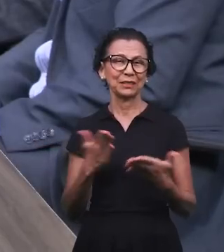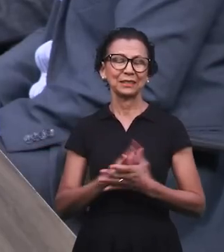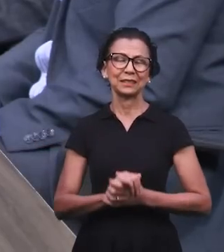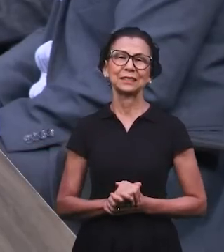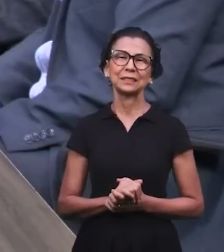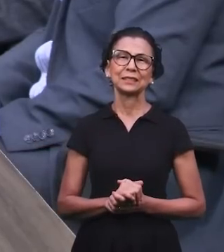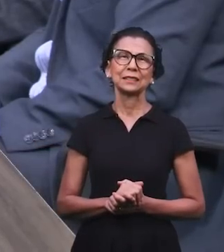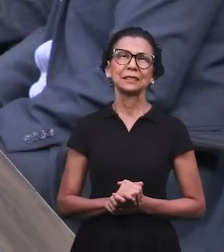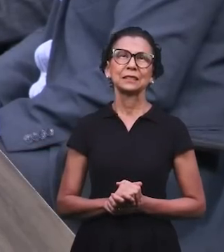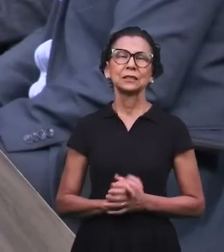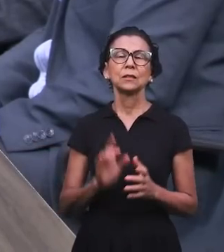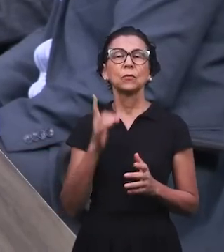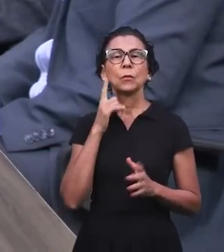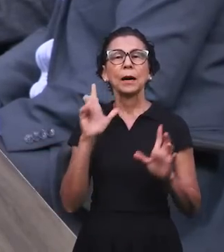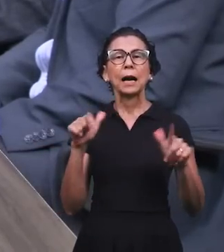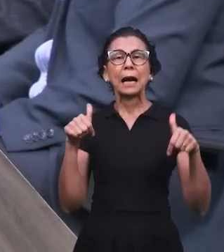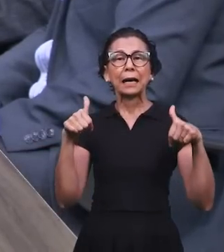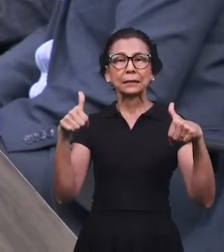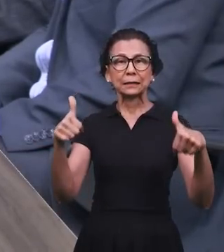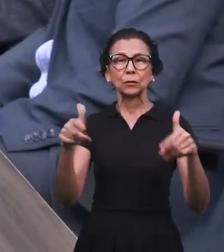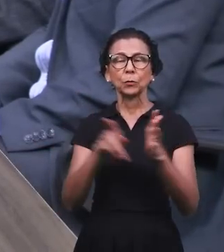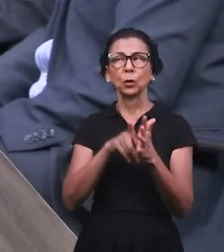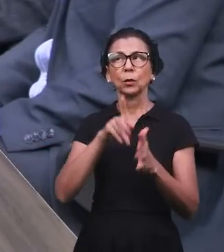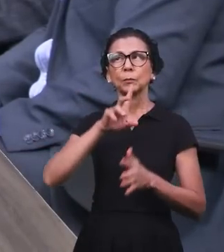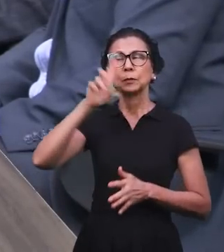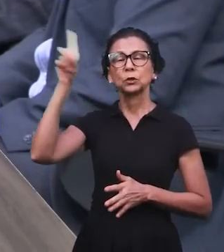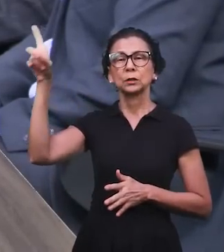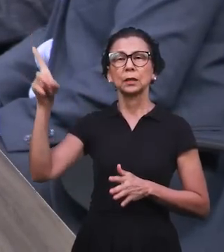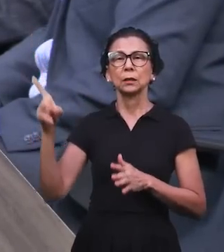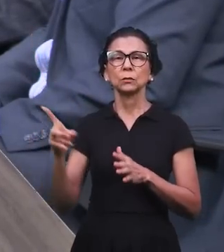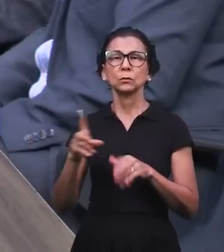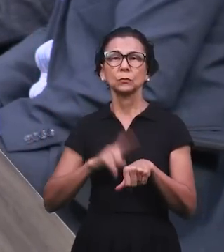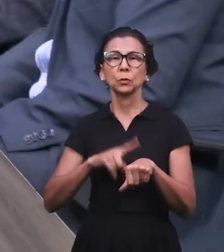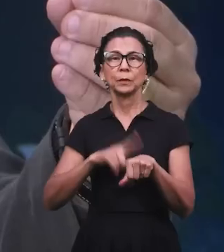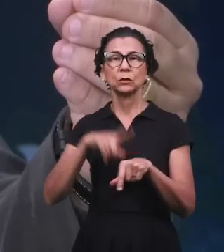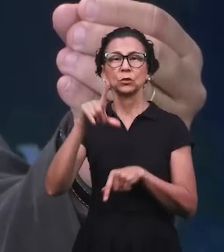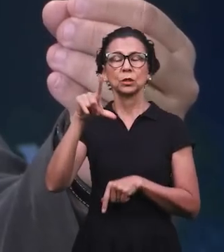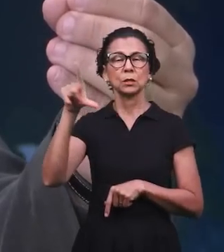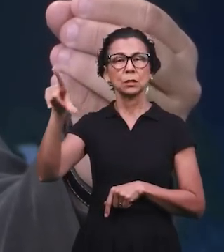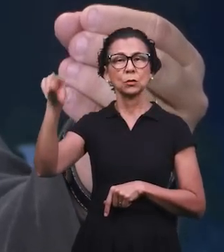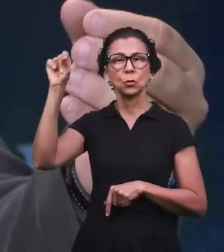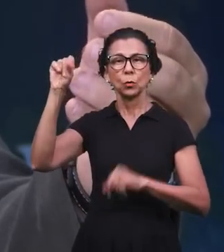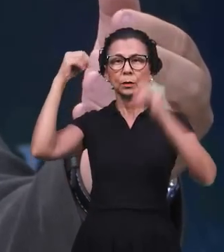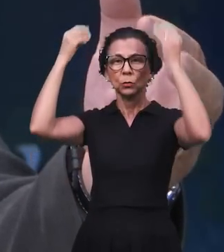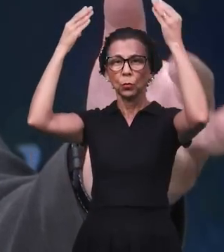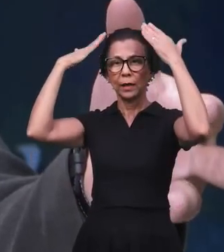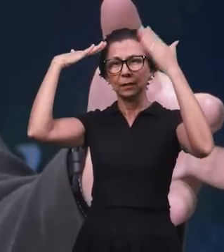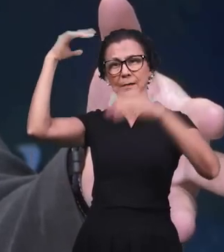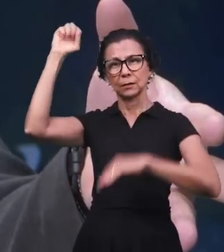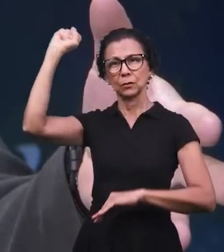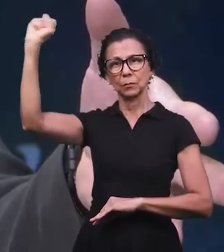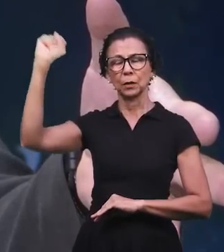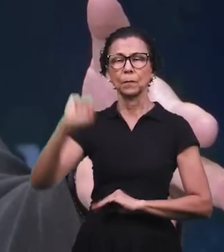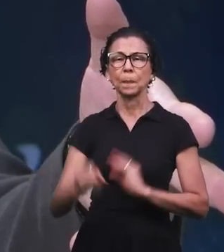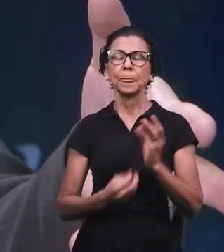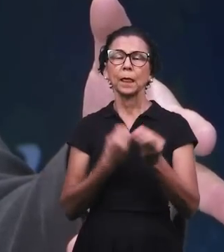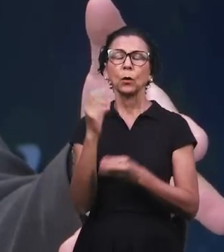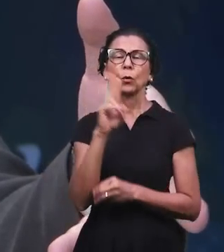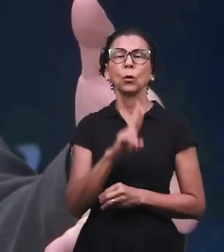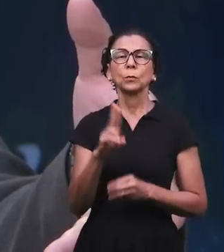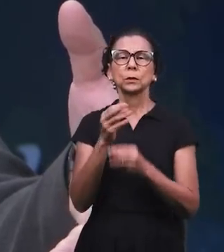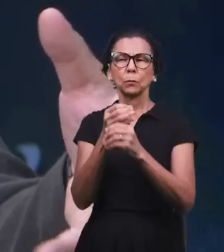escolha e coroação do rei Salomão. Como que a trombeta foi usada ali naquele momento e como o povo foi